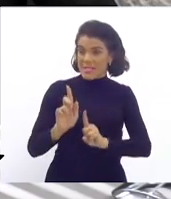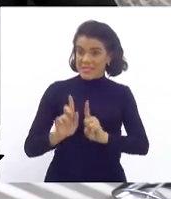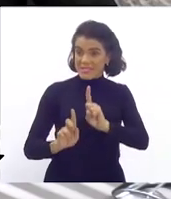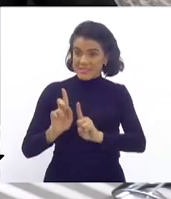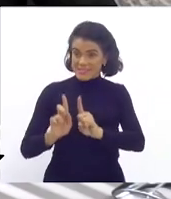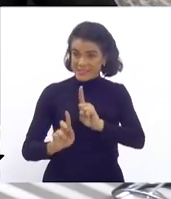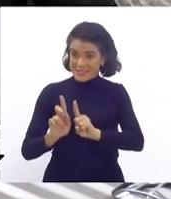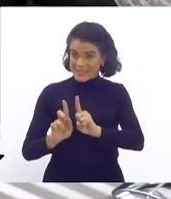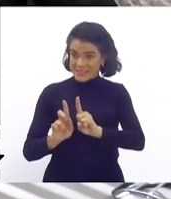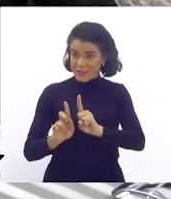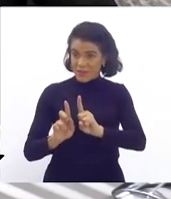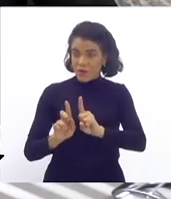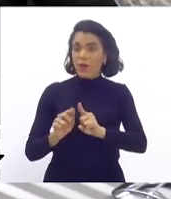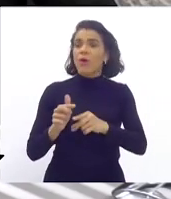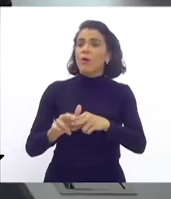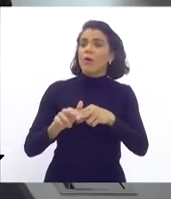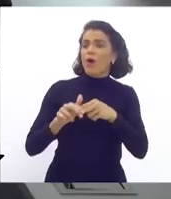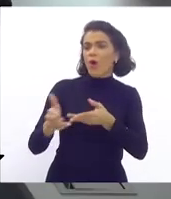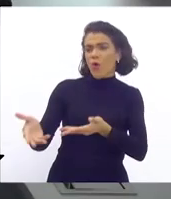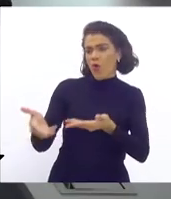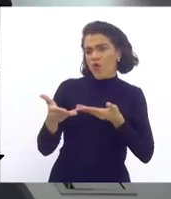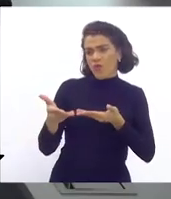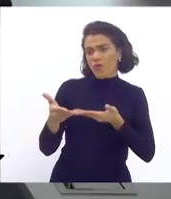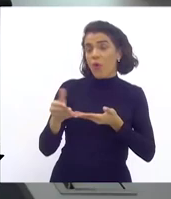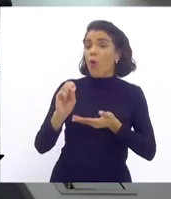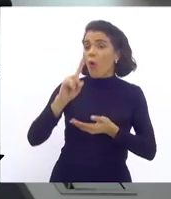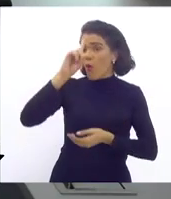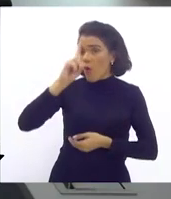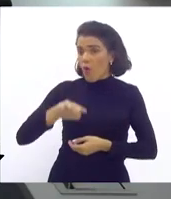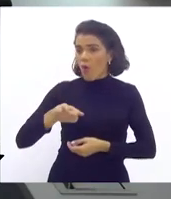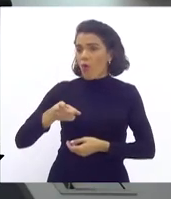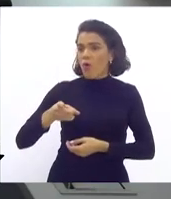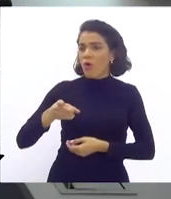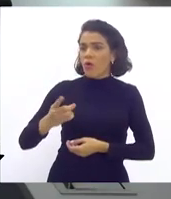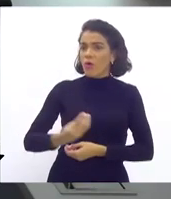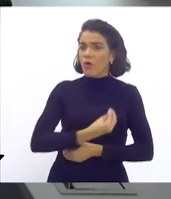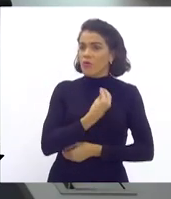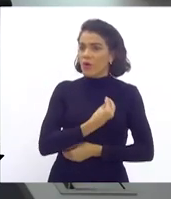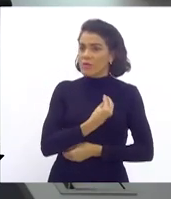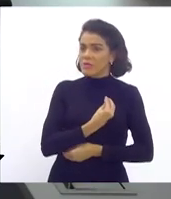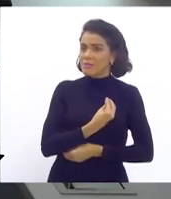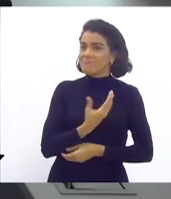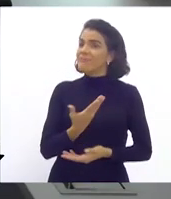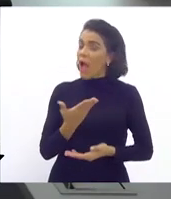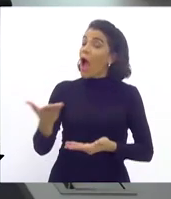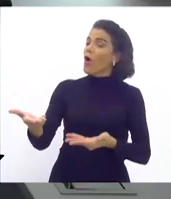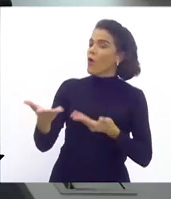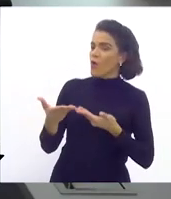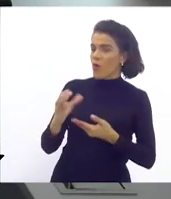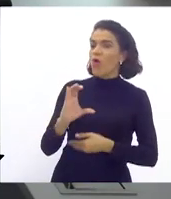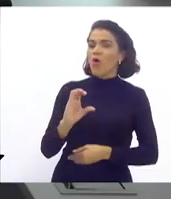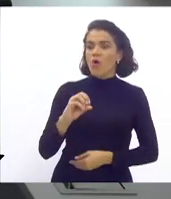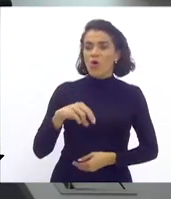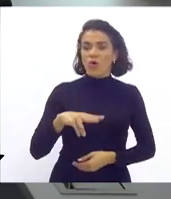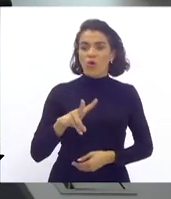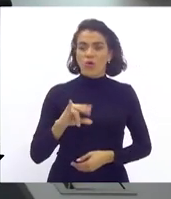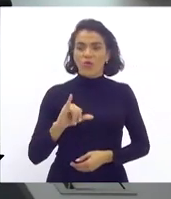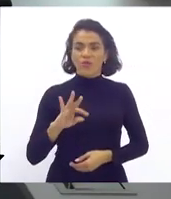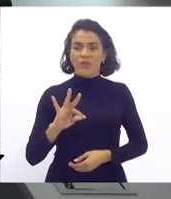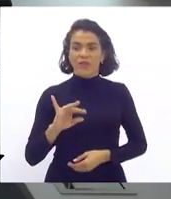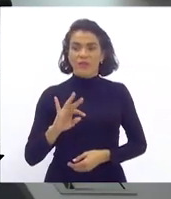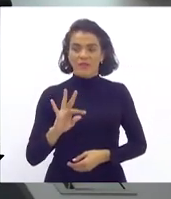mas por força de convite não de convocação convite convite perfeito então